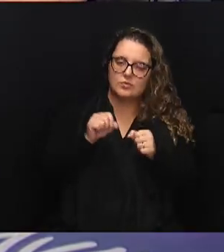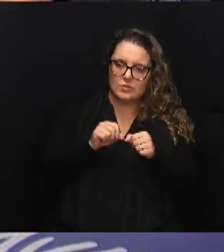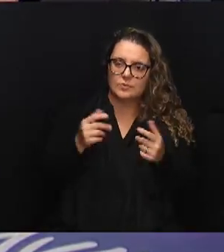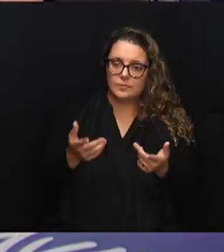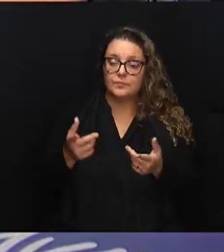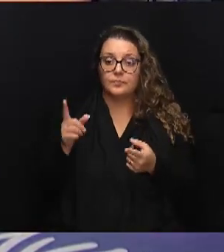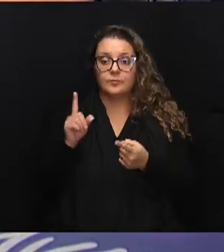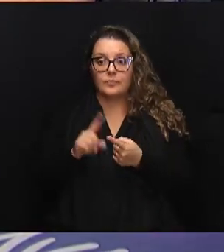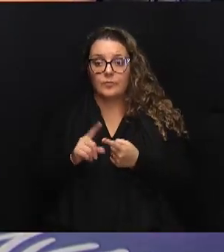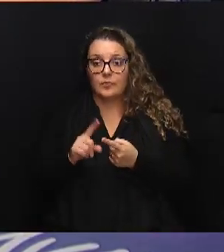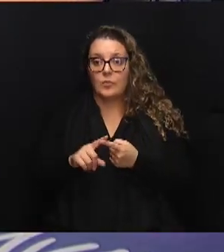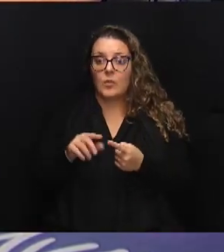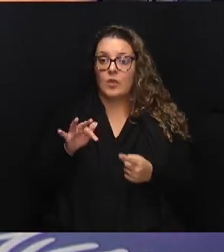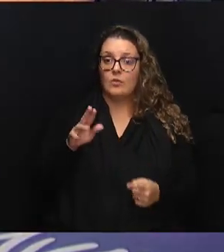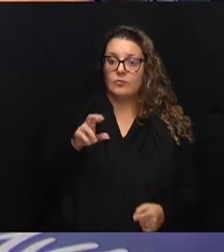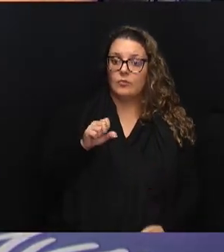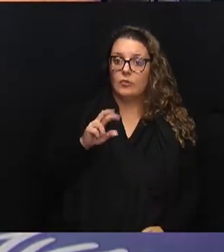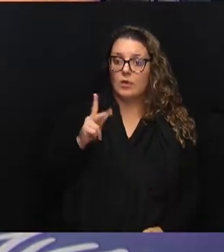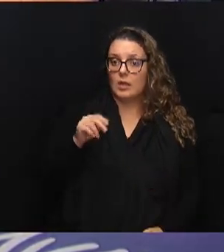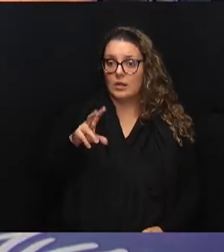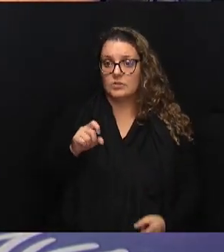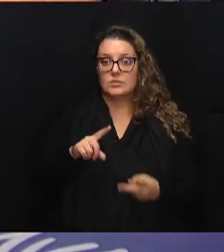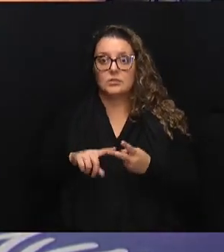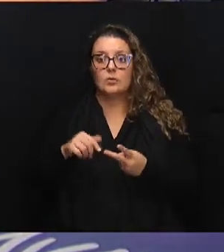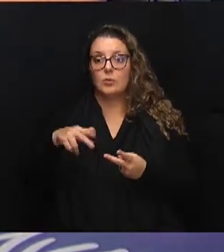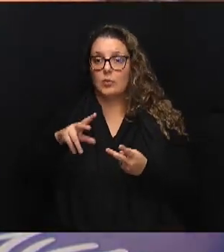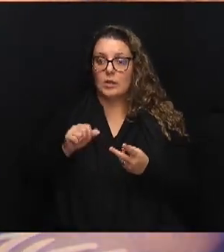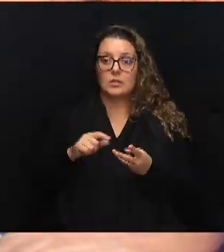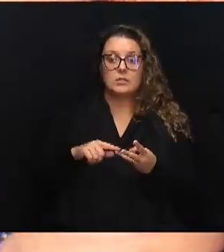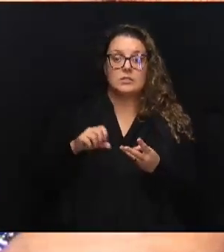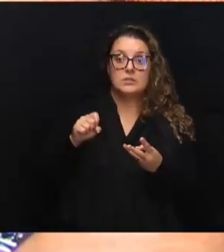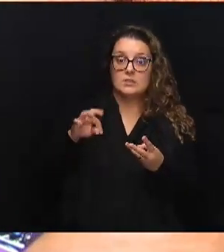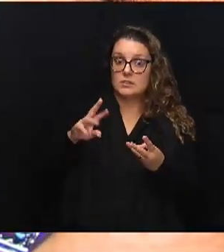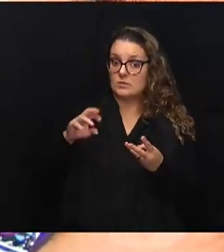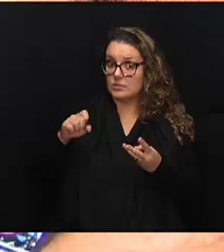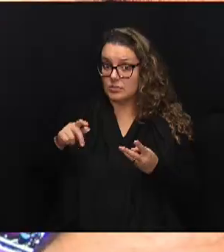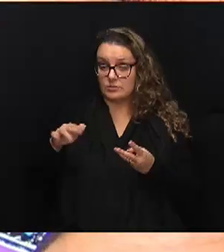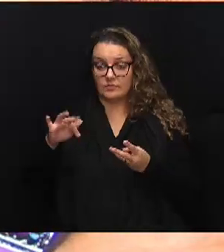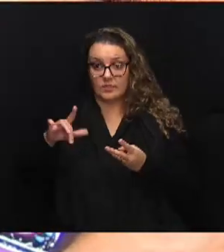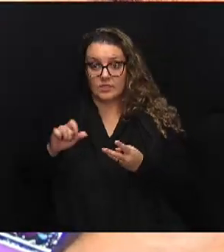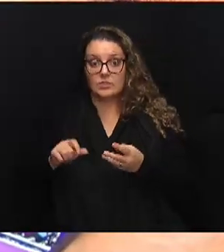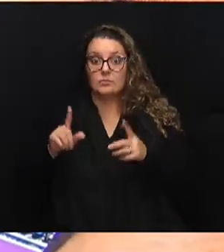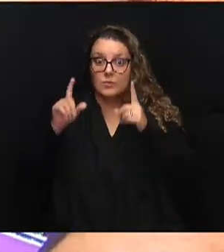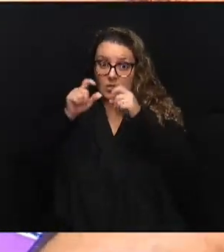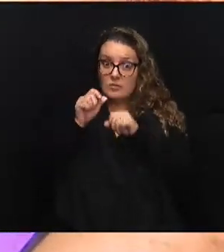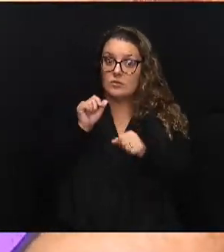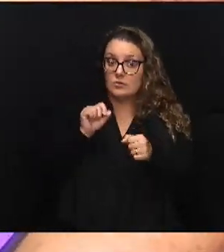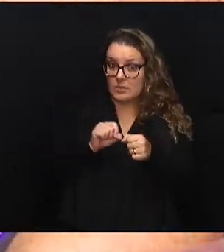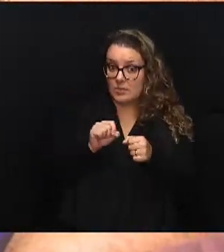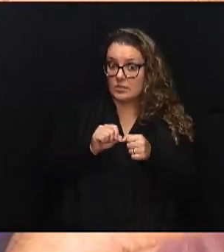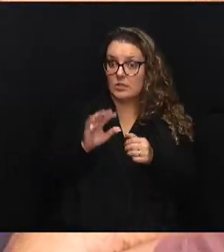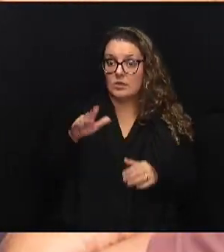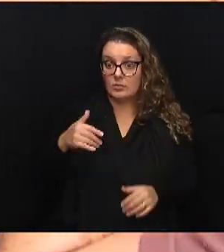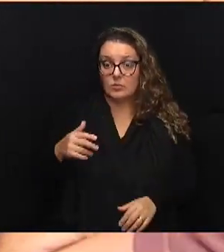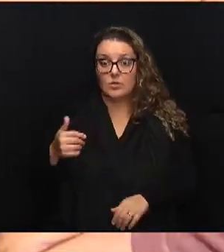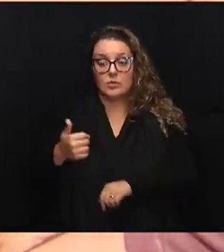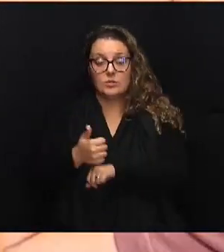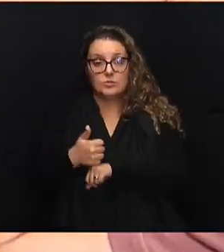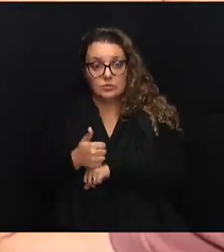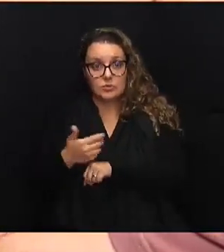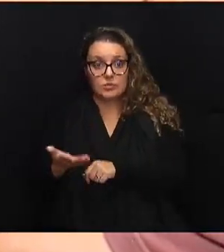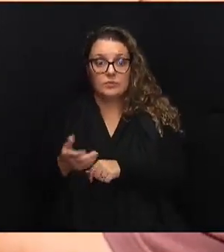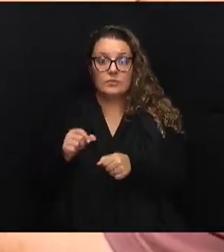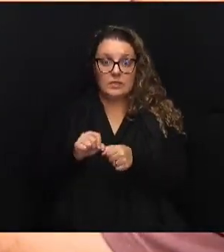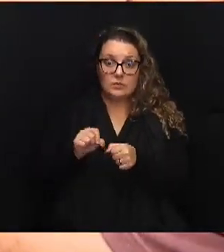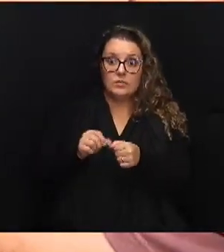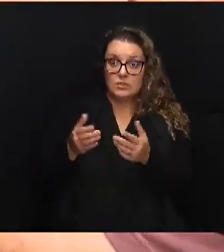gente vai ter full house, quadra, street flush, Royal Street Flush, que são mãos mais difíceis de realizar, e quando o jogador consegue realizar essa interação